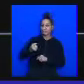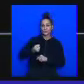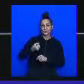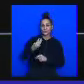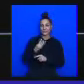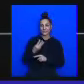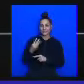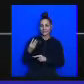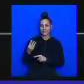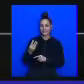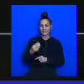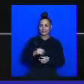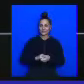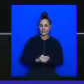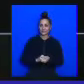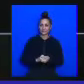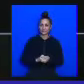33.